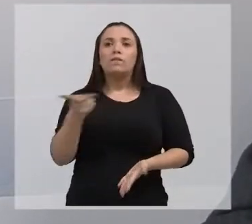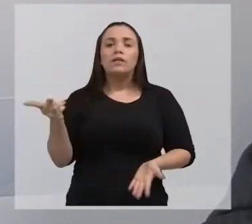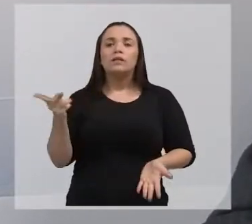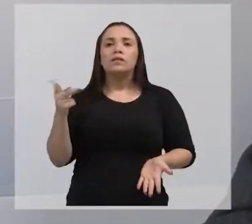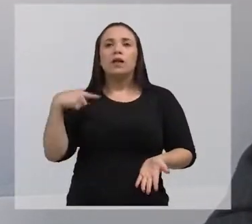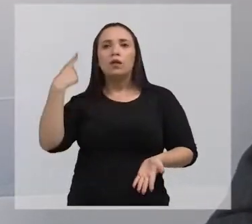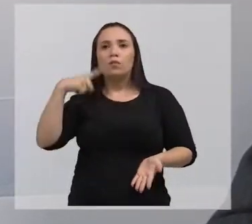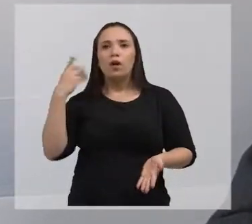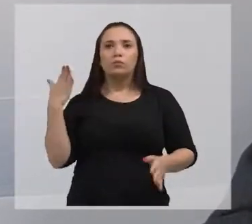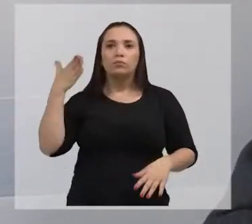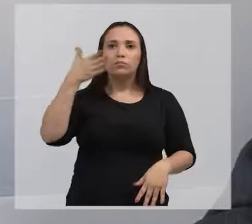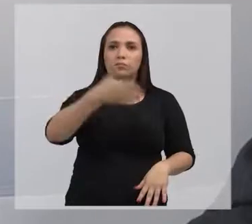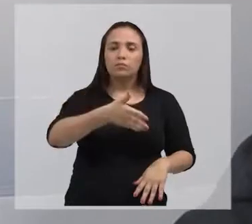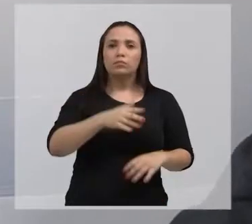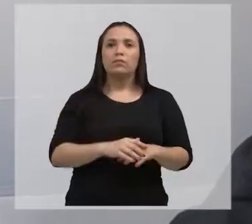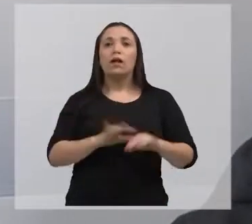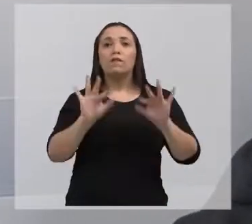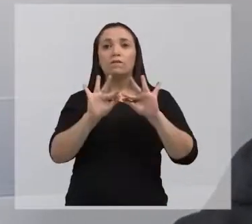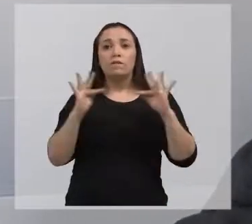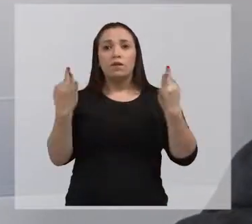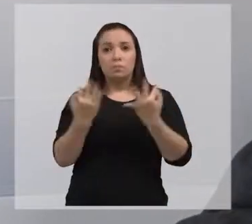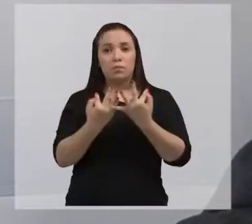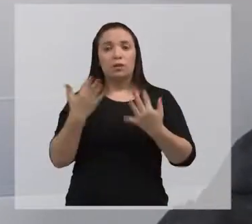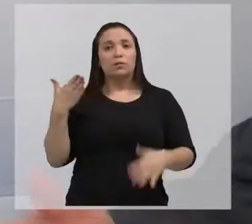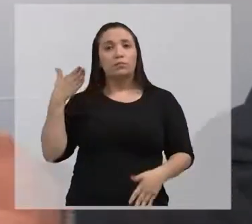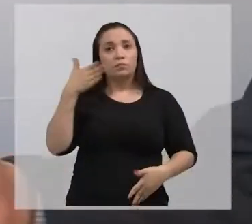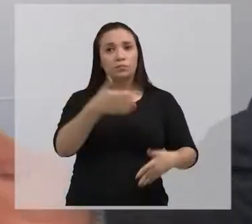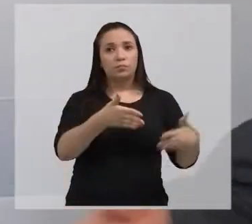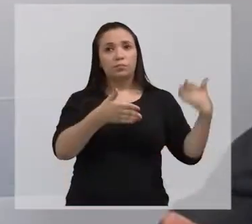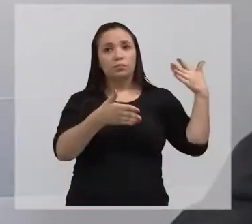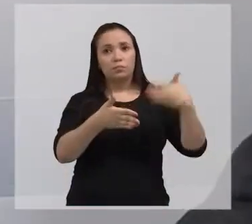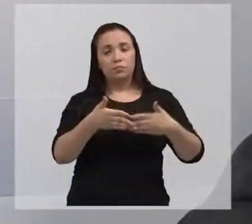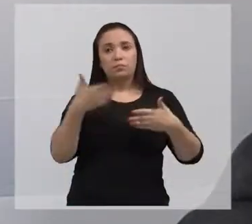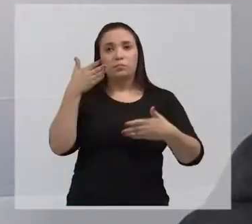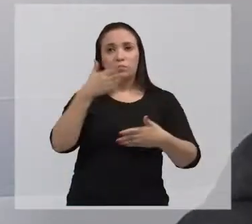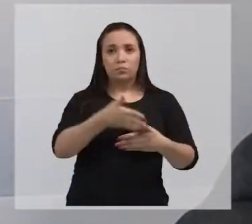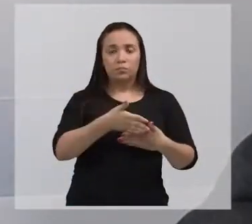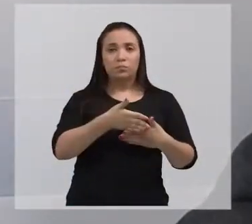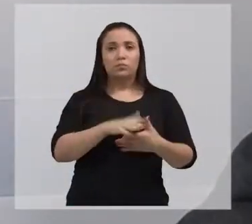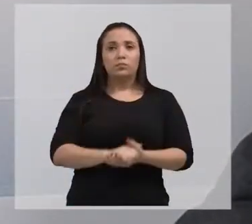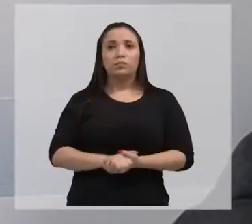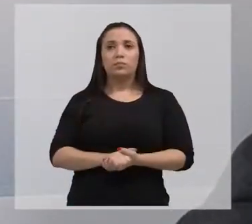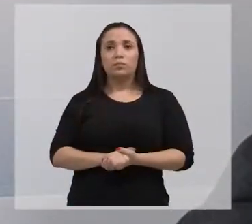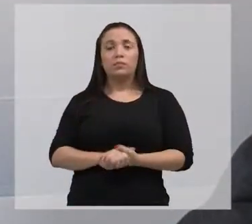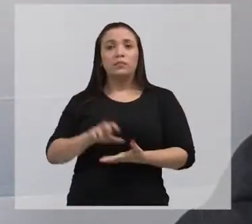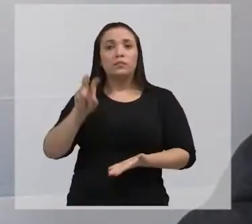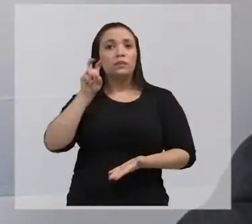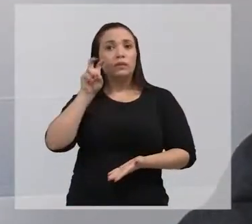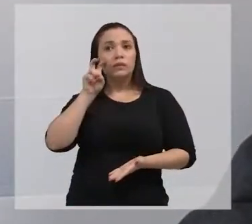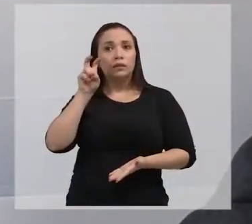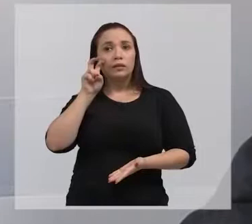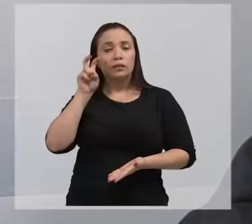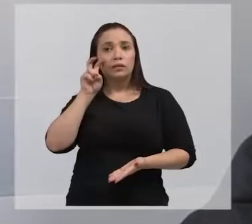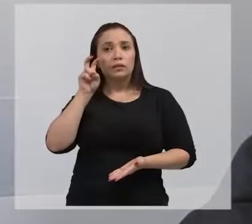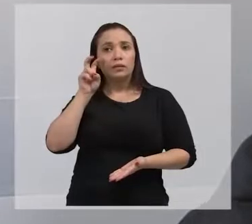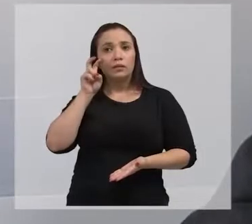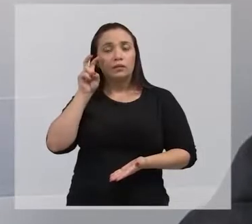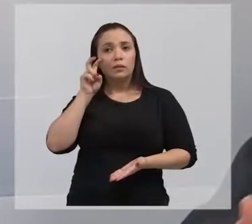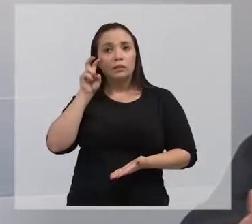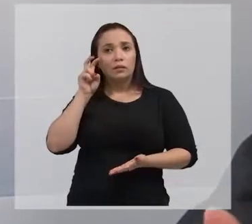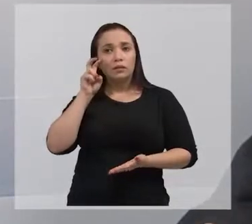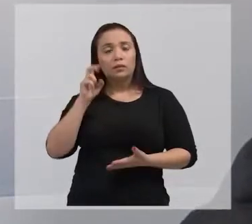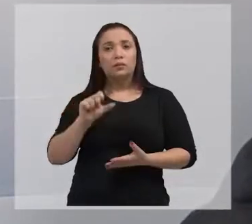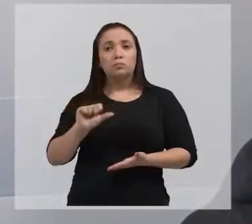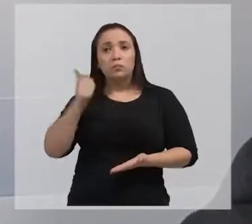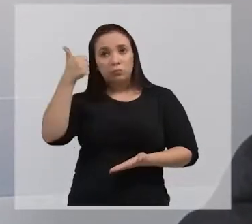de advogados, familiares, e de passagem. Recebeu Primeira agora, vez, né? agora quinta-feira, da semana que